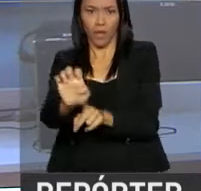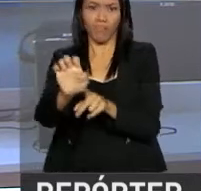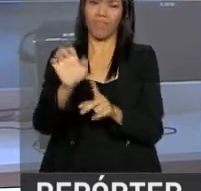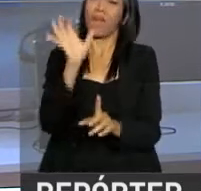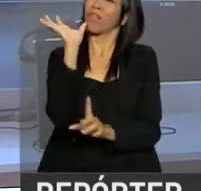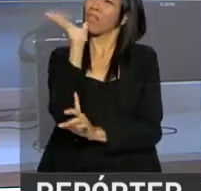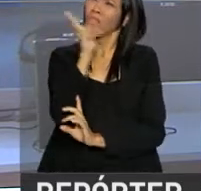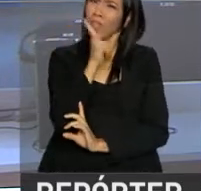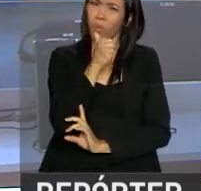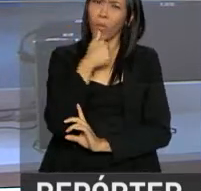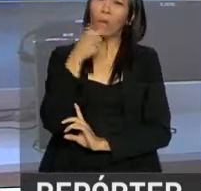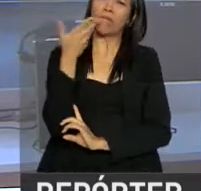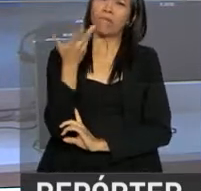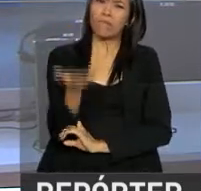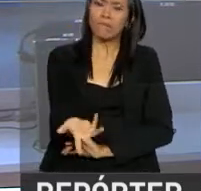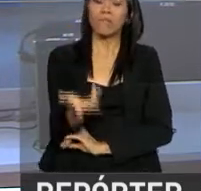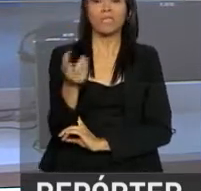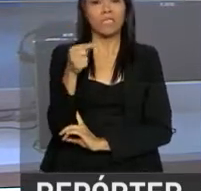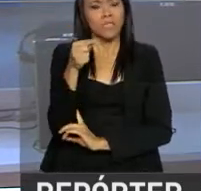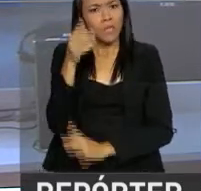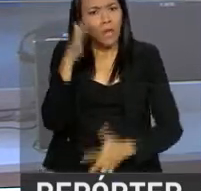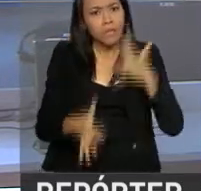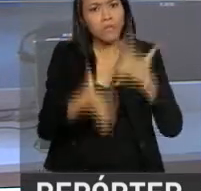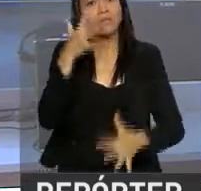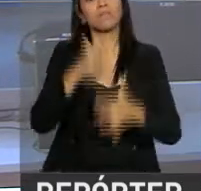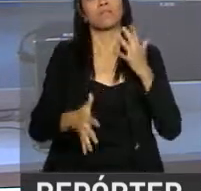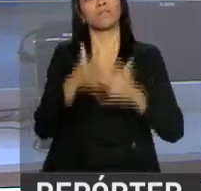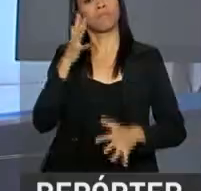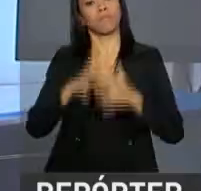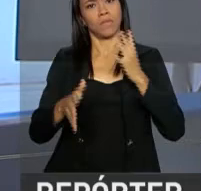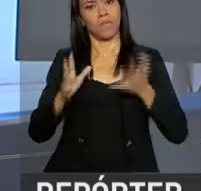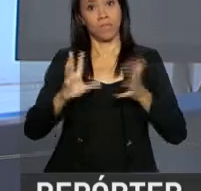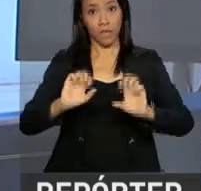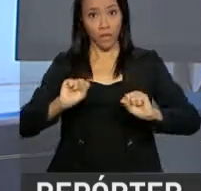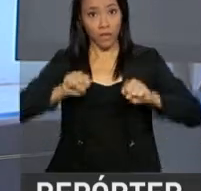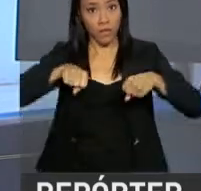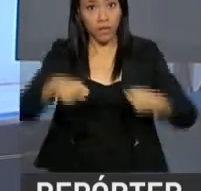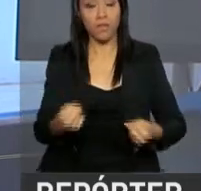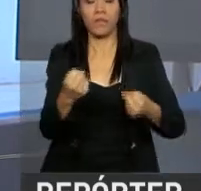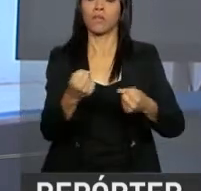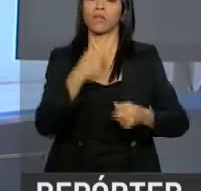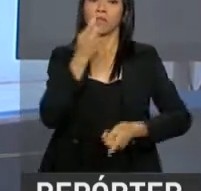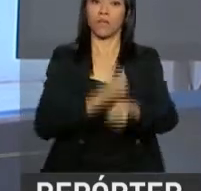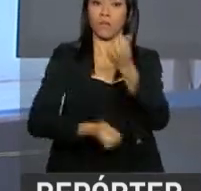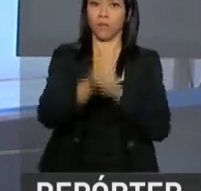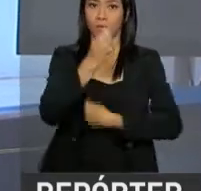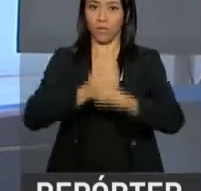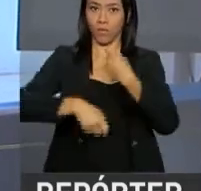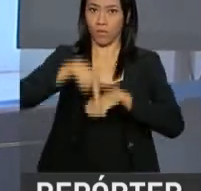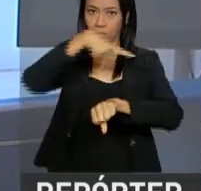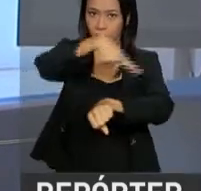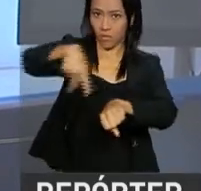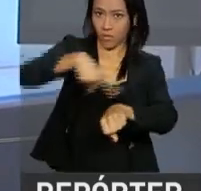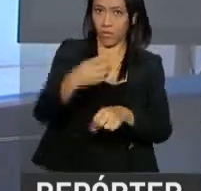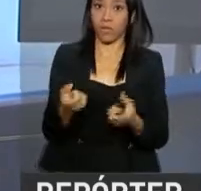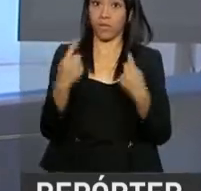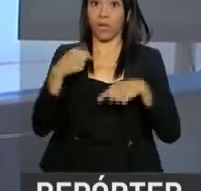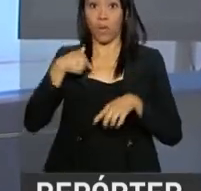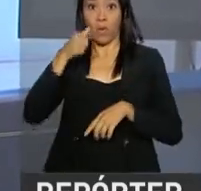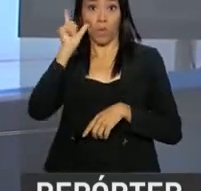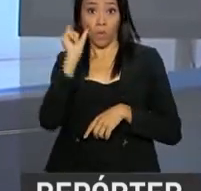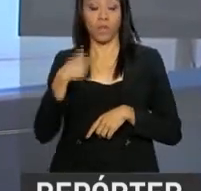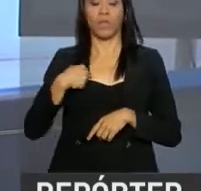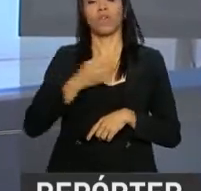demora dificulta a recuperação econômica ontem em são paulo teme eo ministro da fazenda e henrique